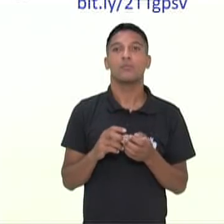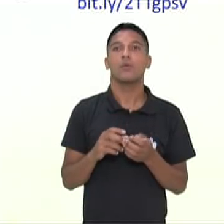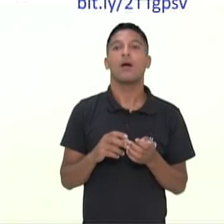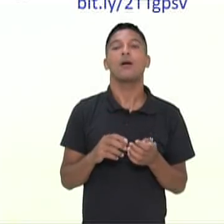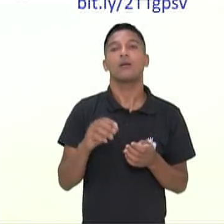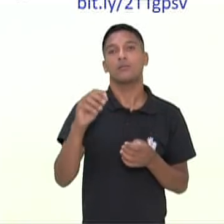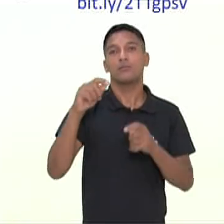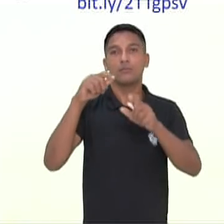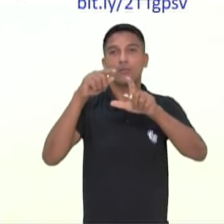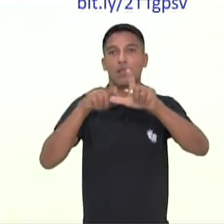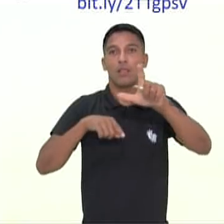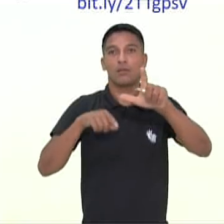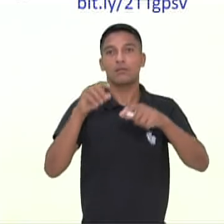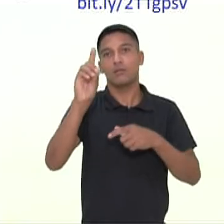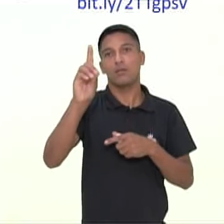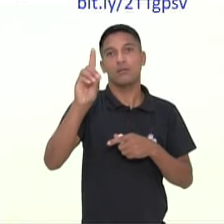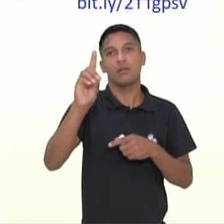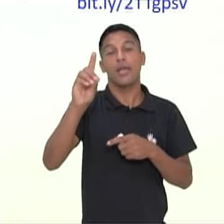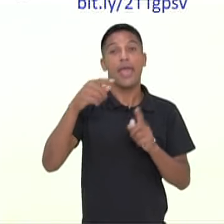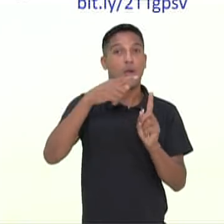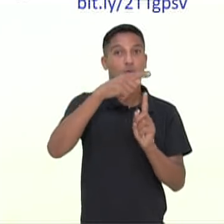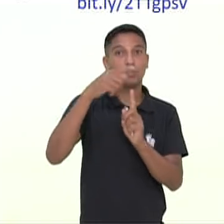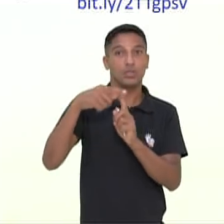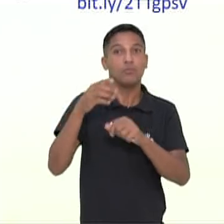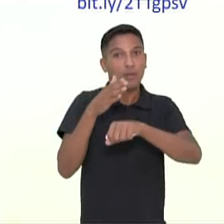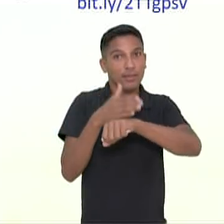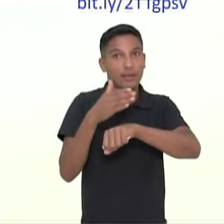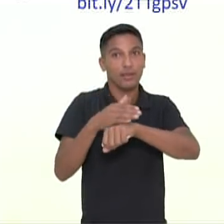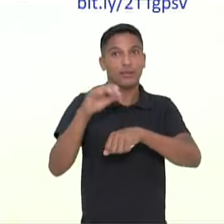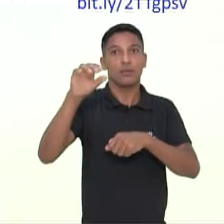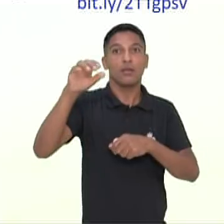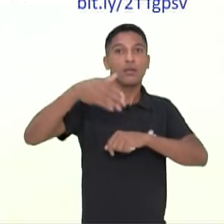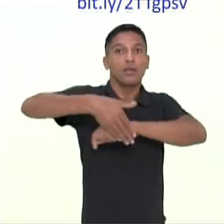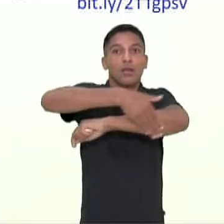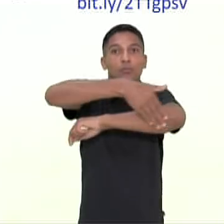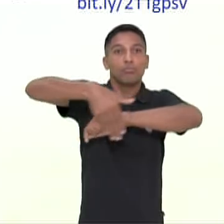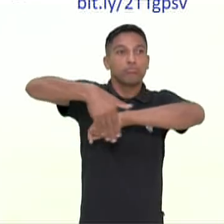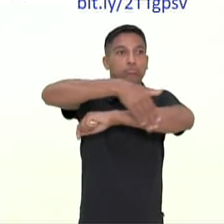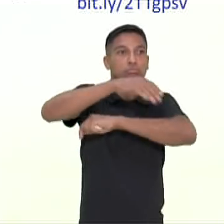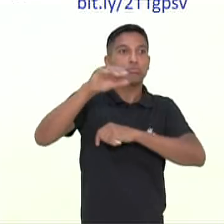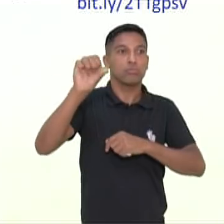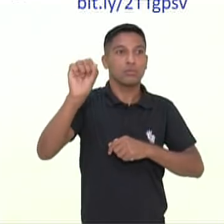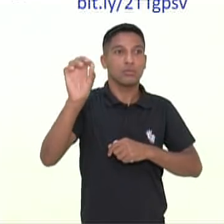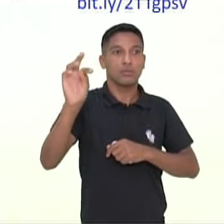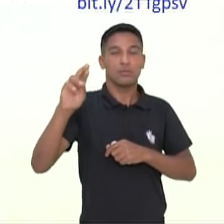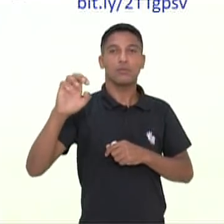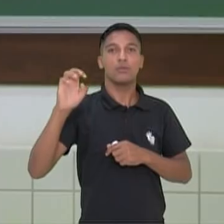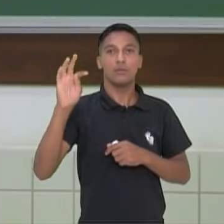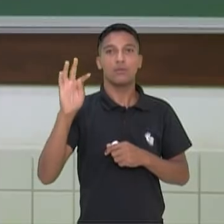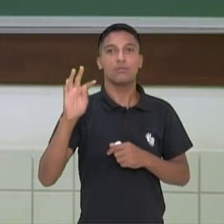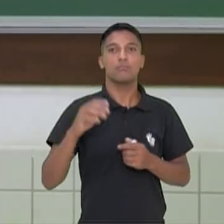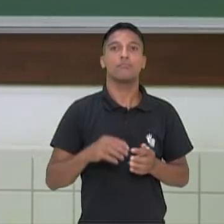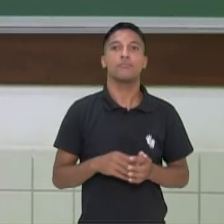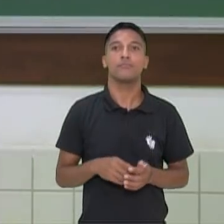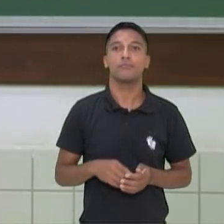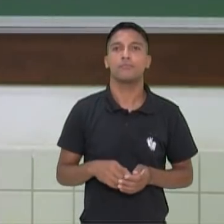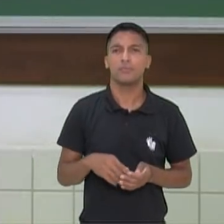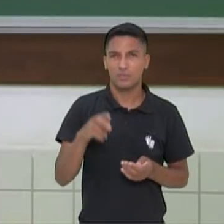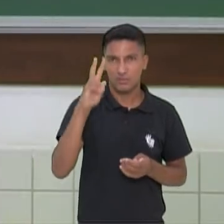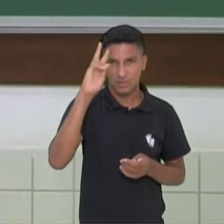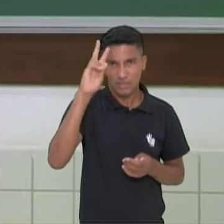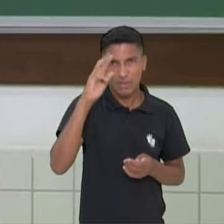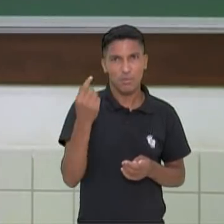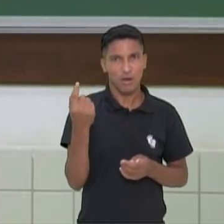é a modalidade do street, né? A modalidade mais praticada no mundo. Vocês lembram quando eu falei lá